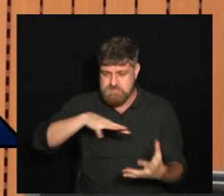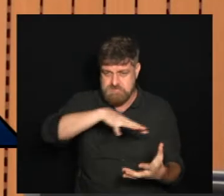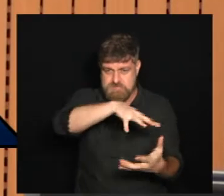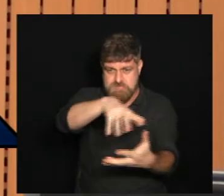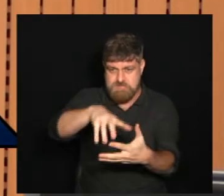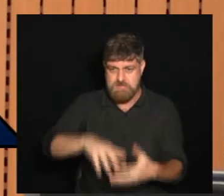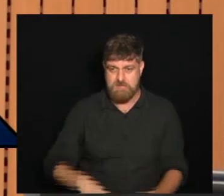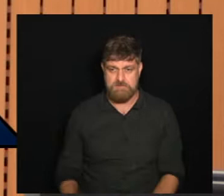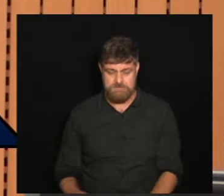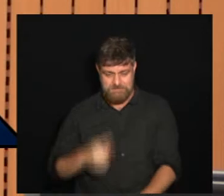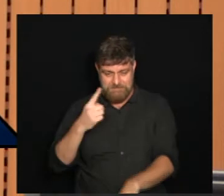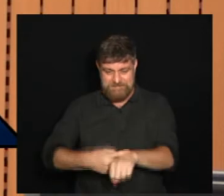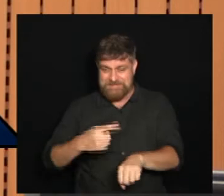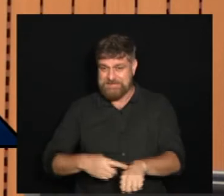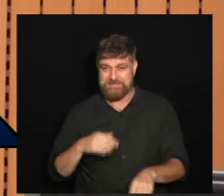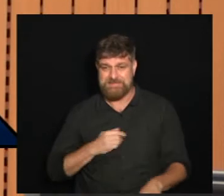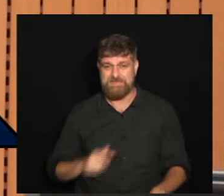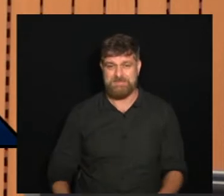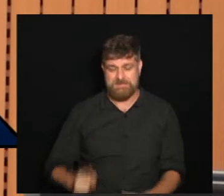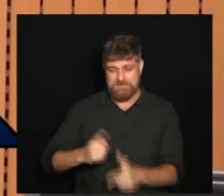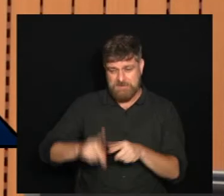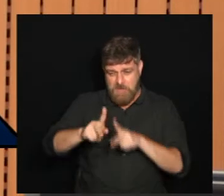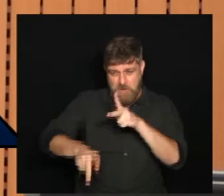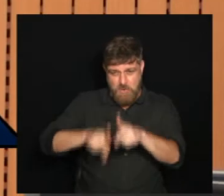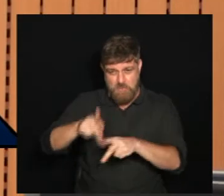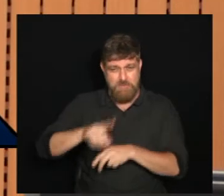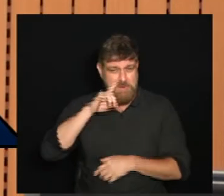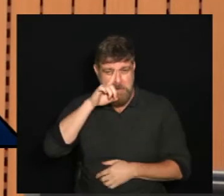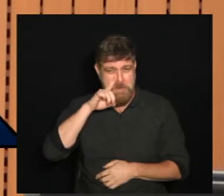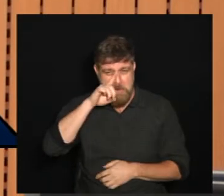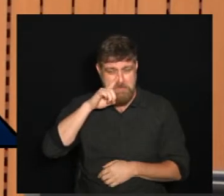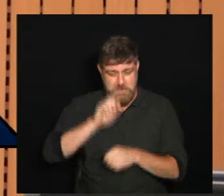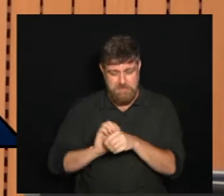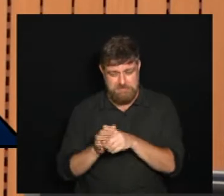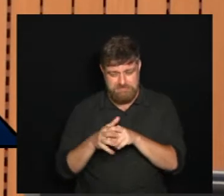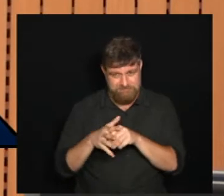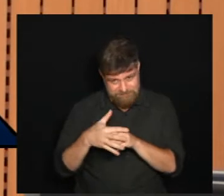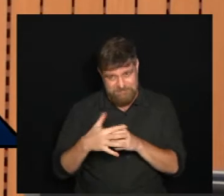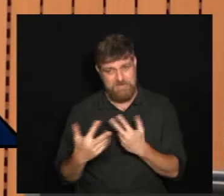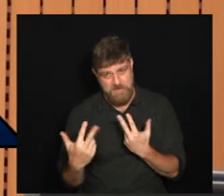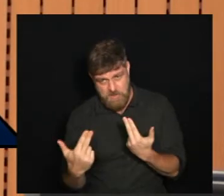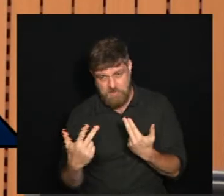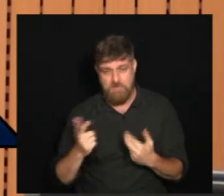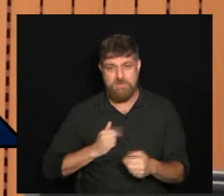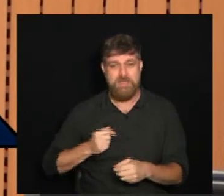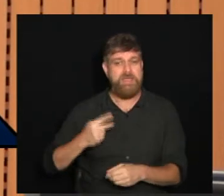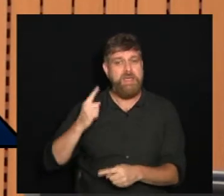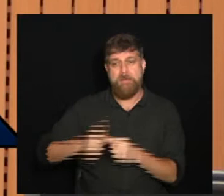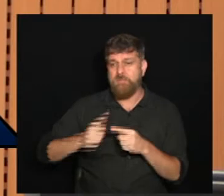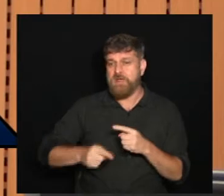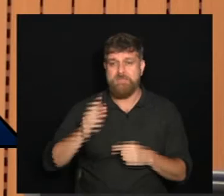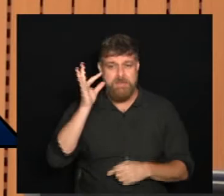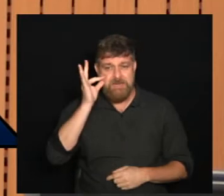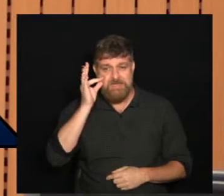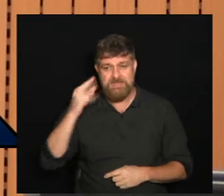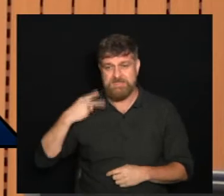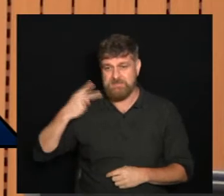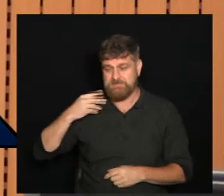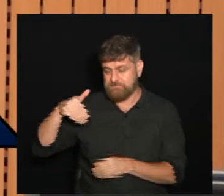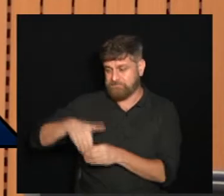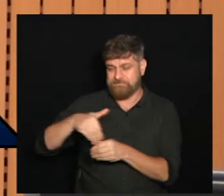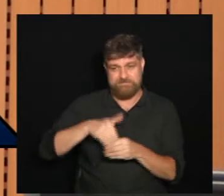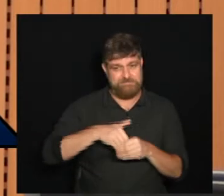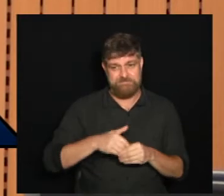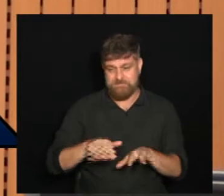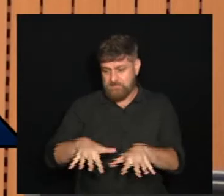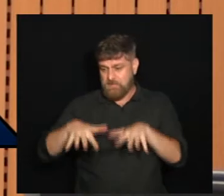emergências epidemiológicas, calamidade pública ou situações extremas de força maior que impeçam ou inviabilizem a reunião presencial dos vereadores no plenário